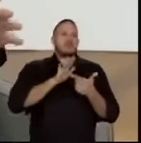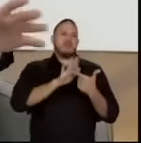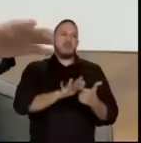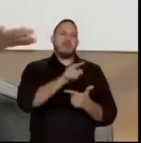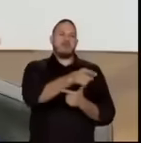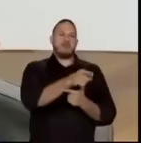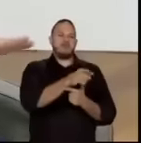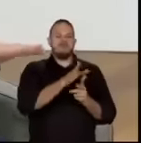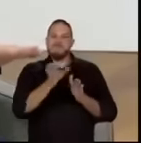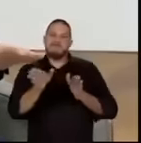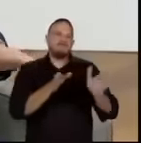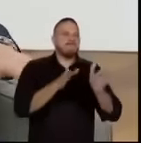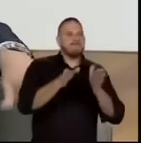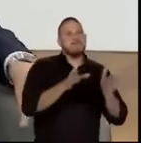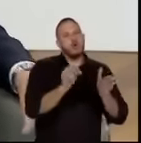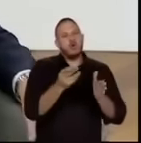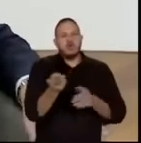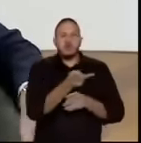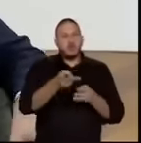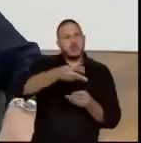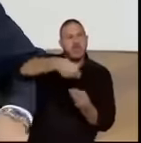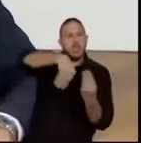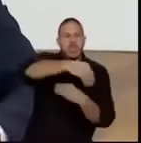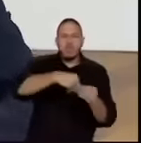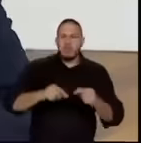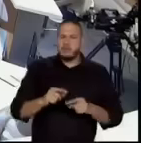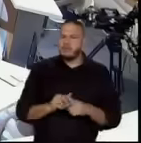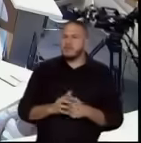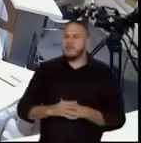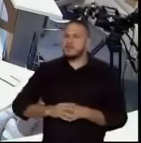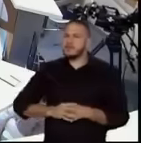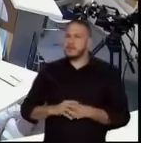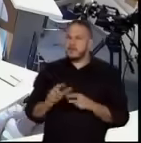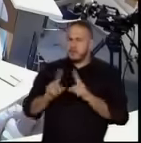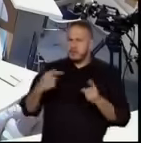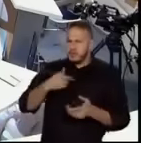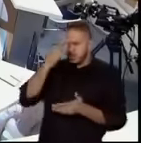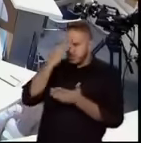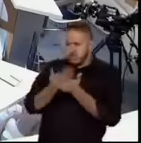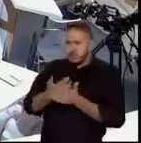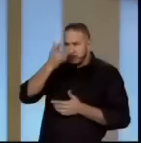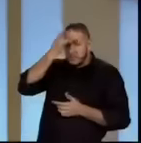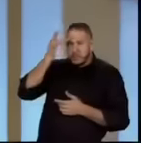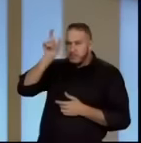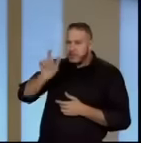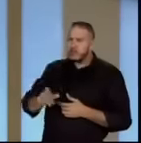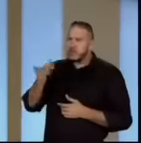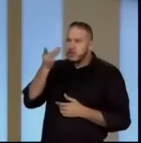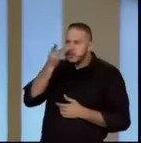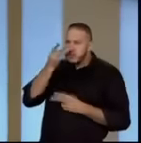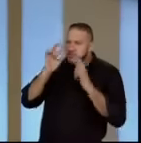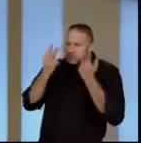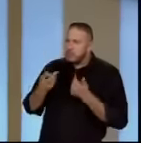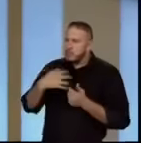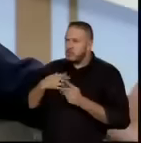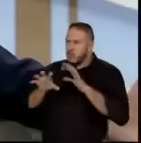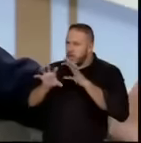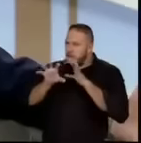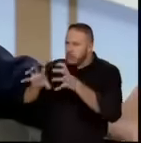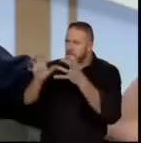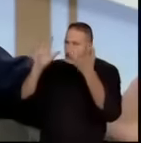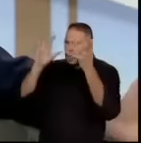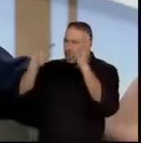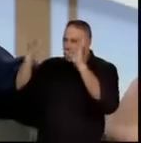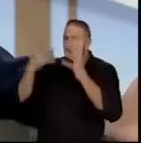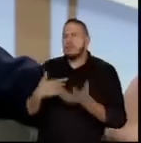caminho, seja outro ou uma mistura dos dois. Mas o senhor acredita que a atividade humana causa aquecimento global? Não, que é evidente que